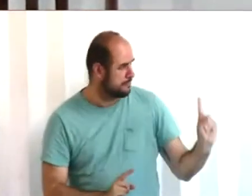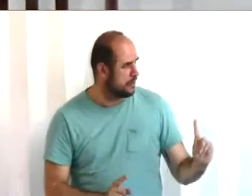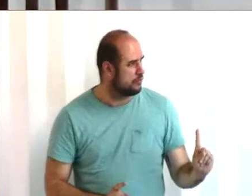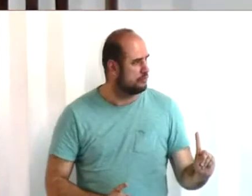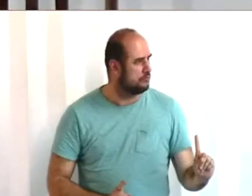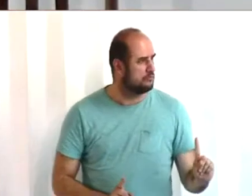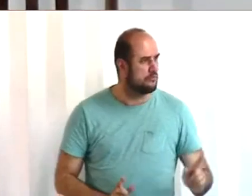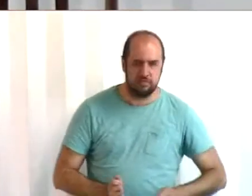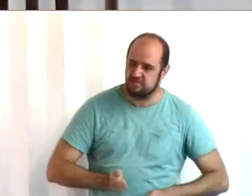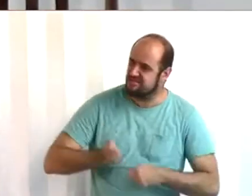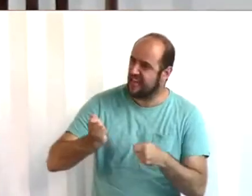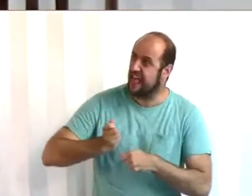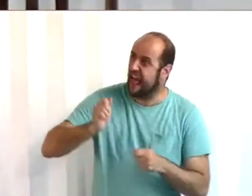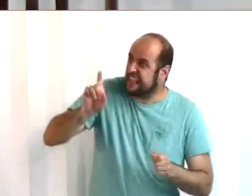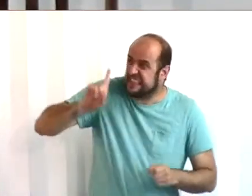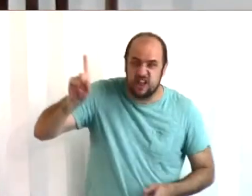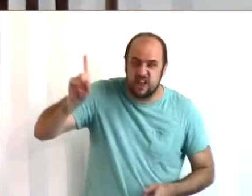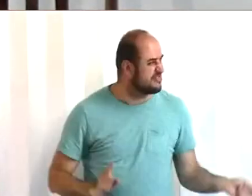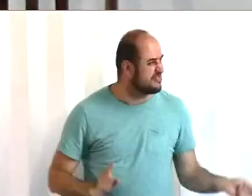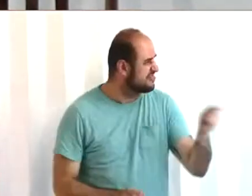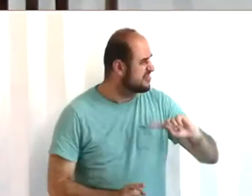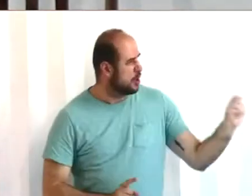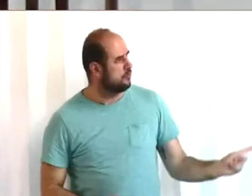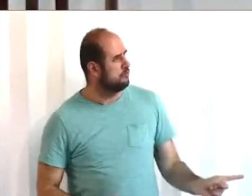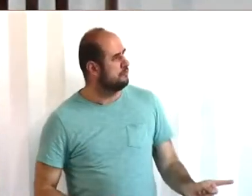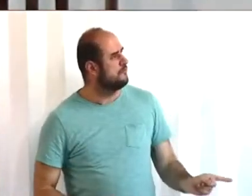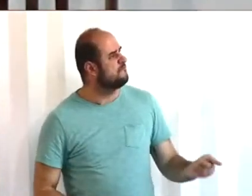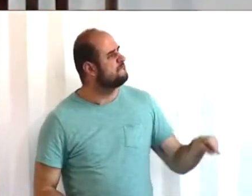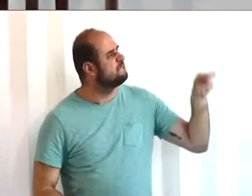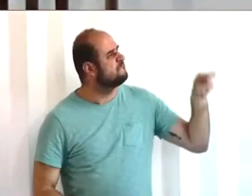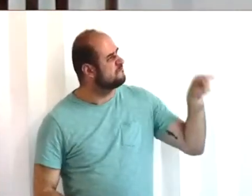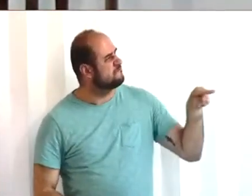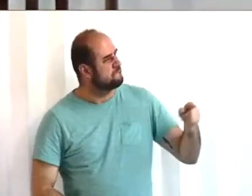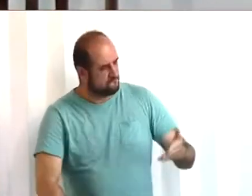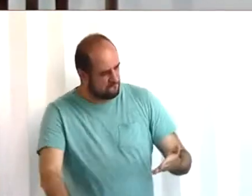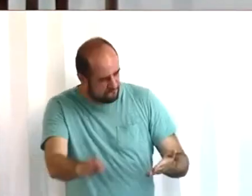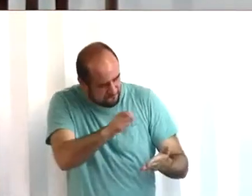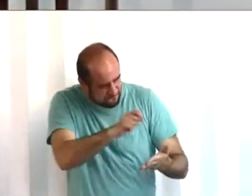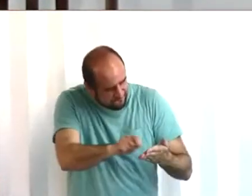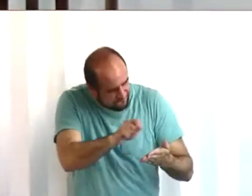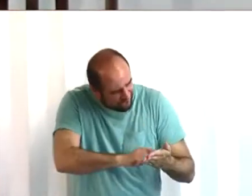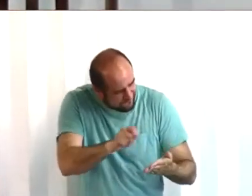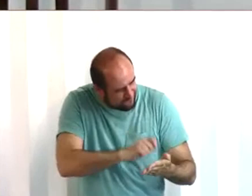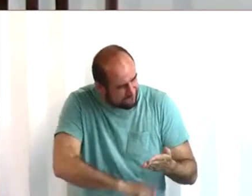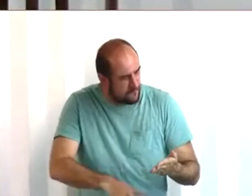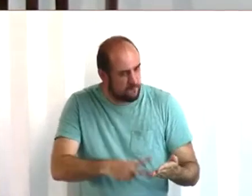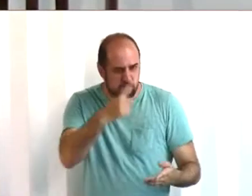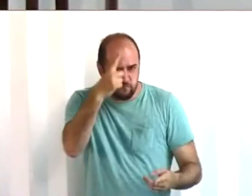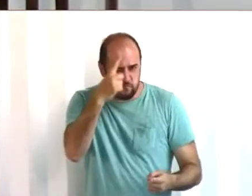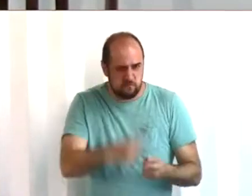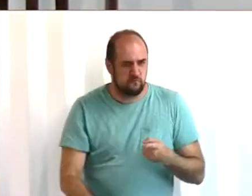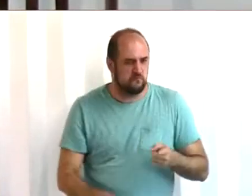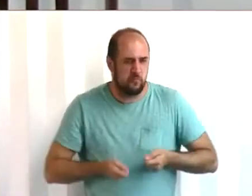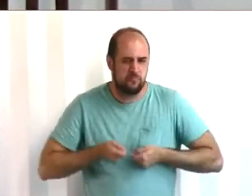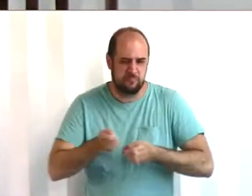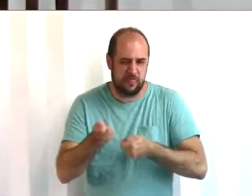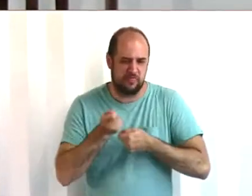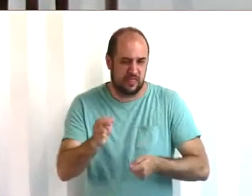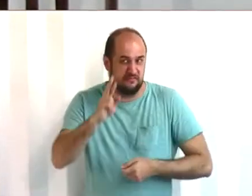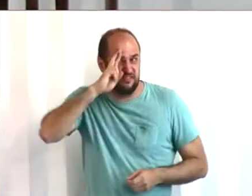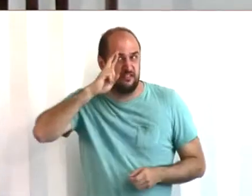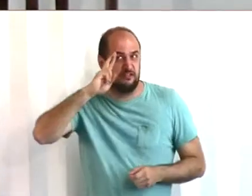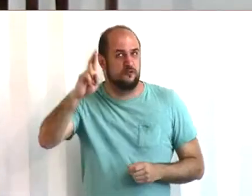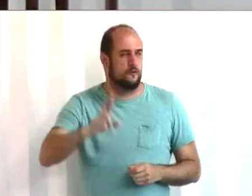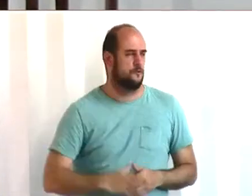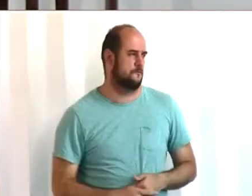deve tentar ao Senhor. E então o Senhor Jesus disse: está escrito, não se deve tentar ao Senhor.